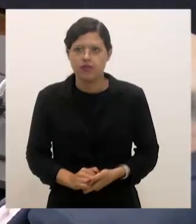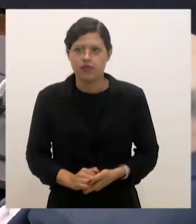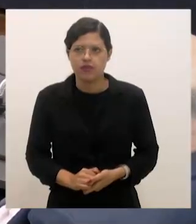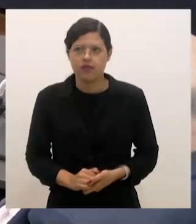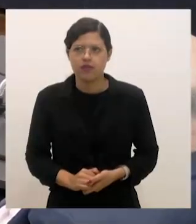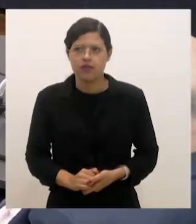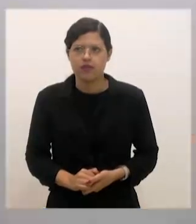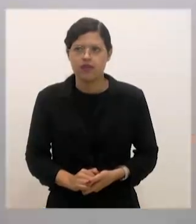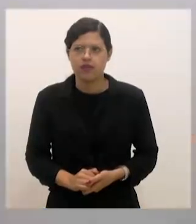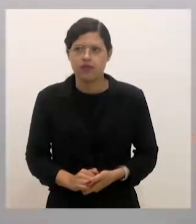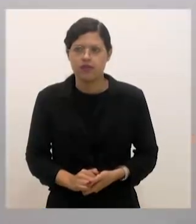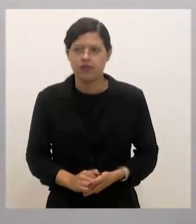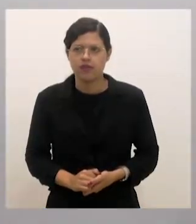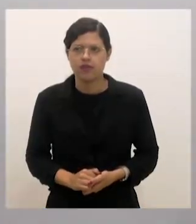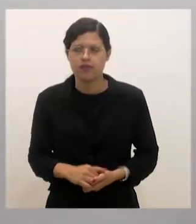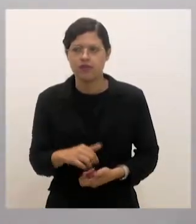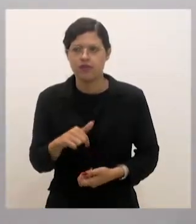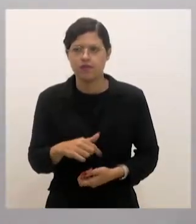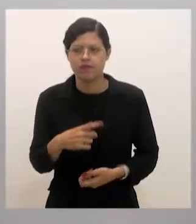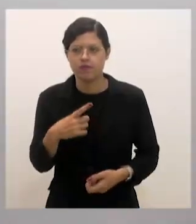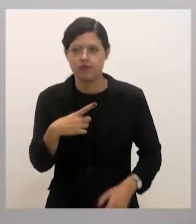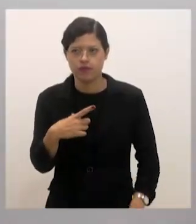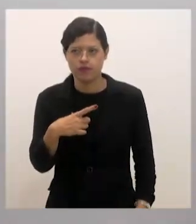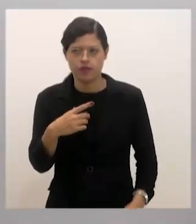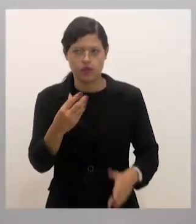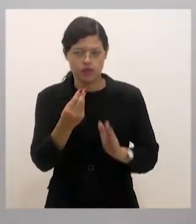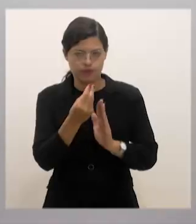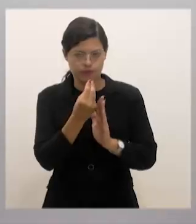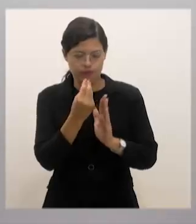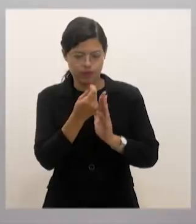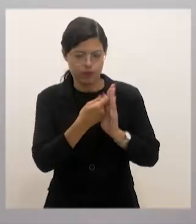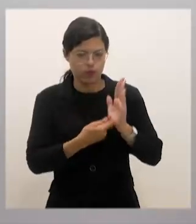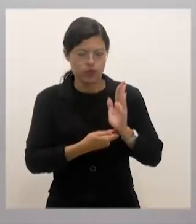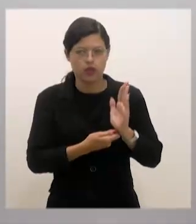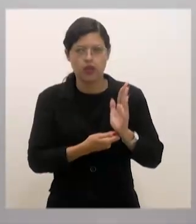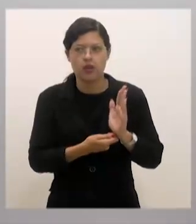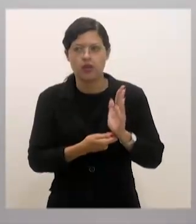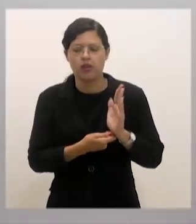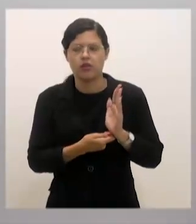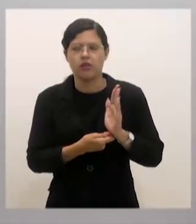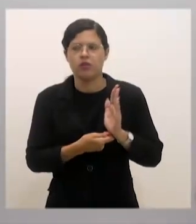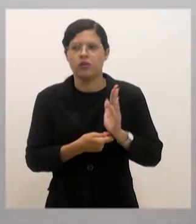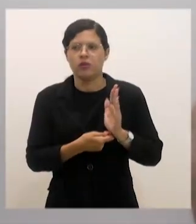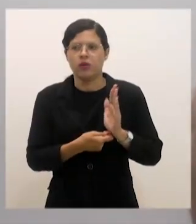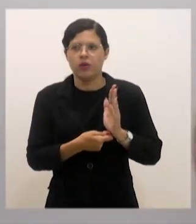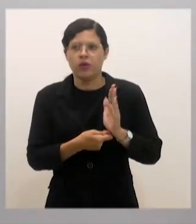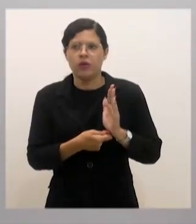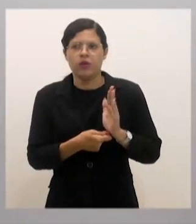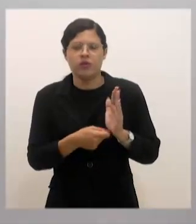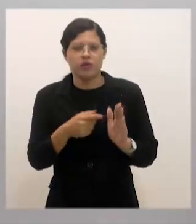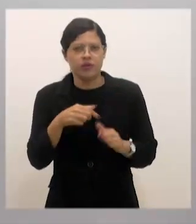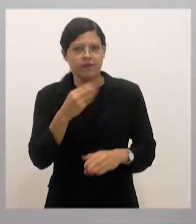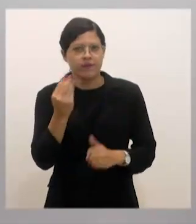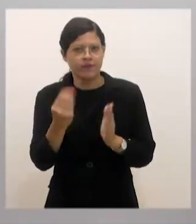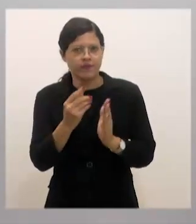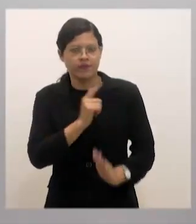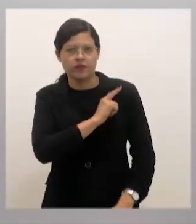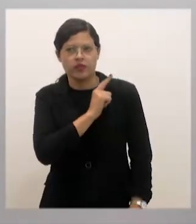está colocado, tem superposição. Porque gestão,